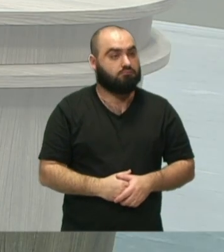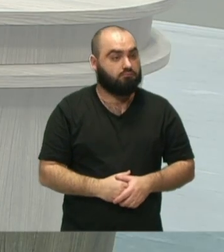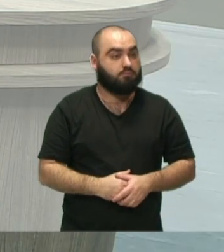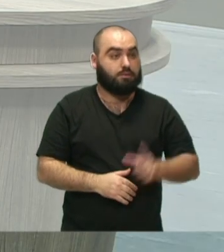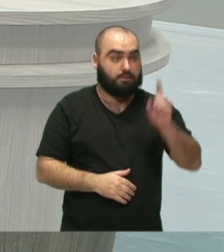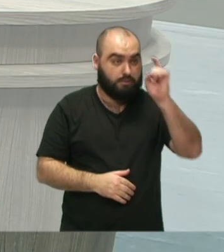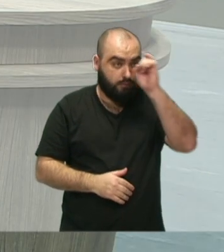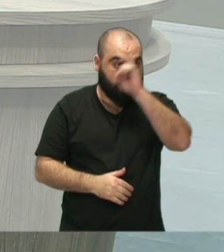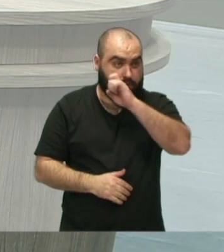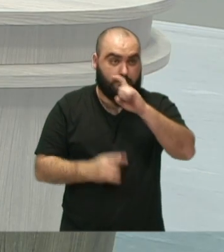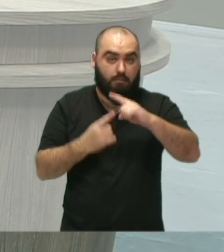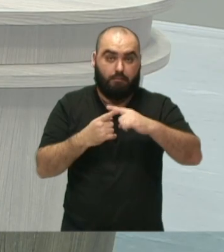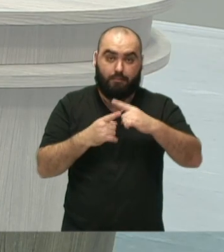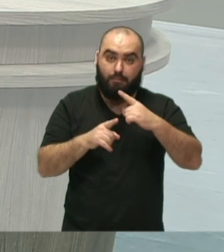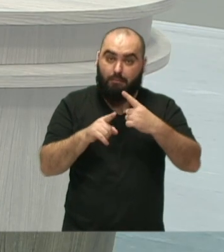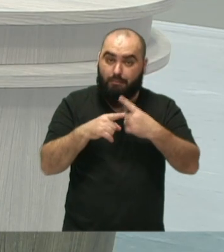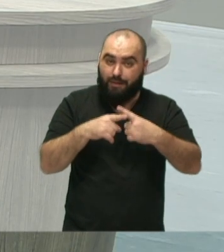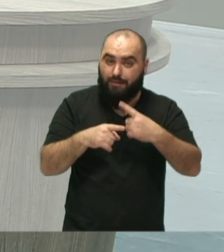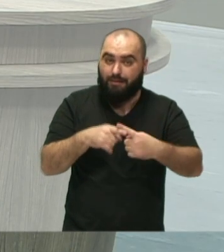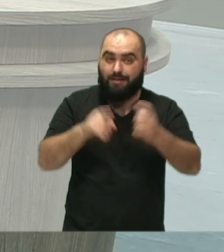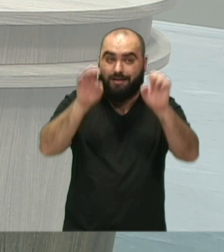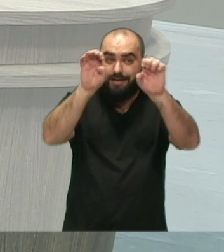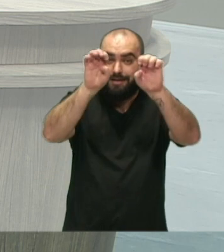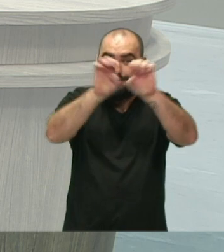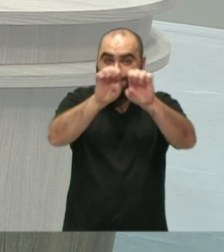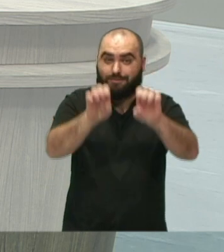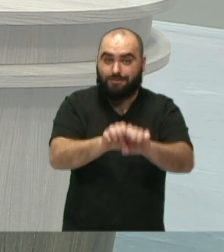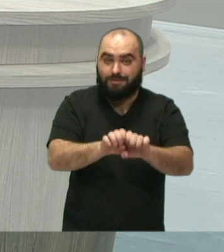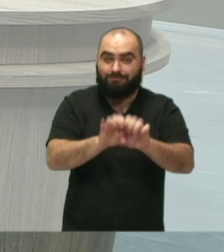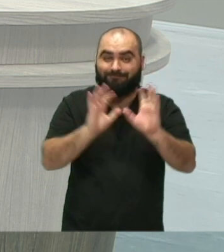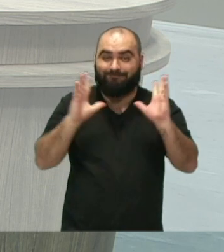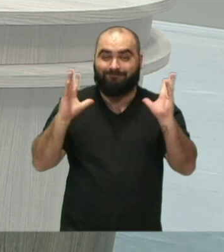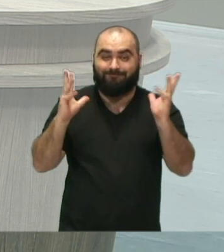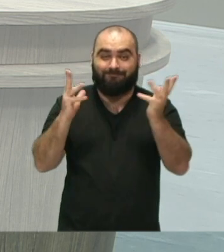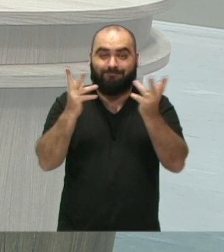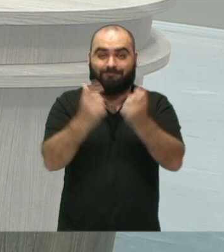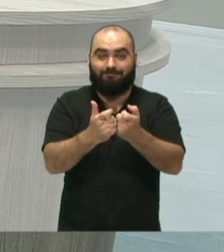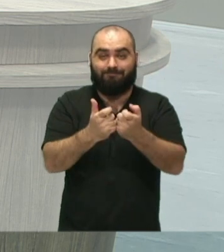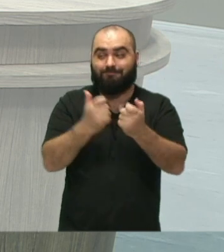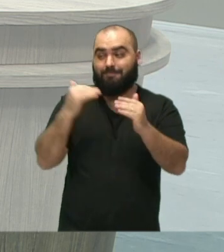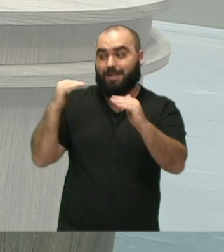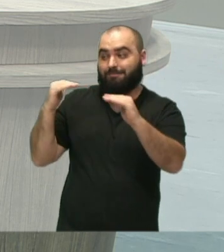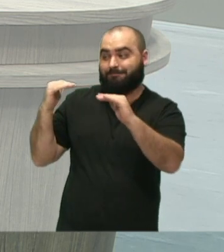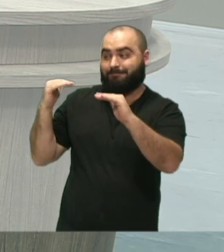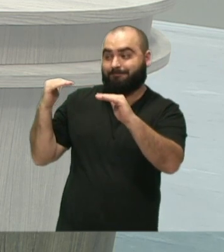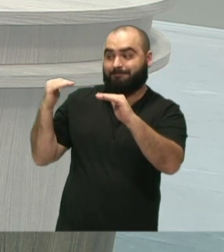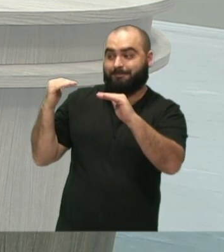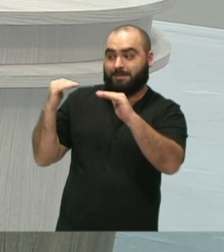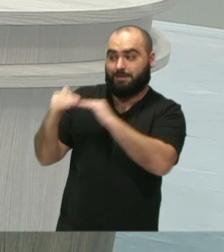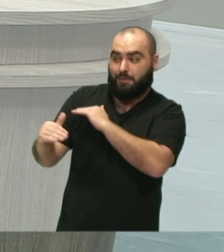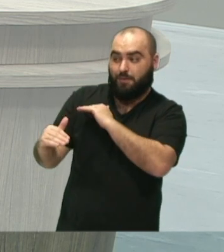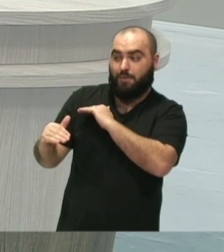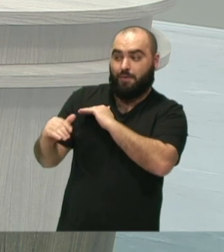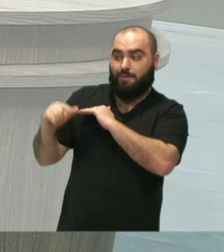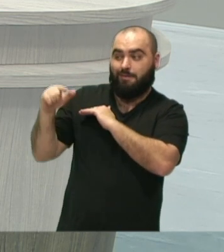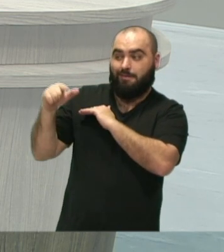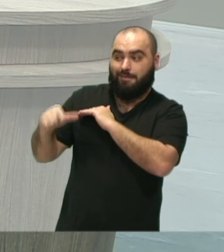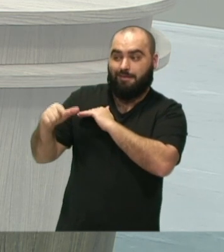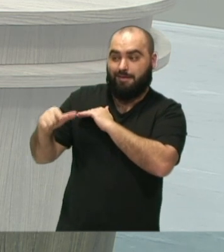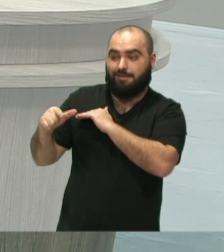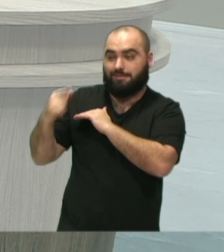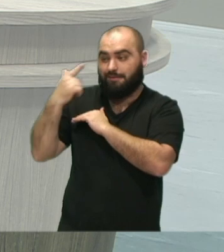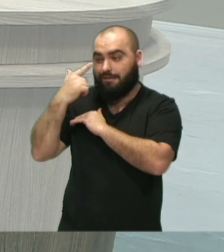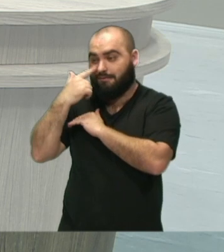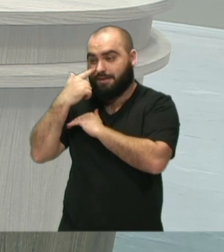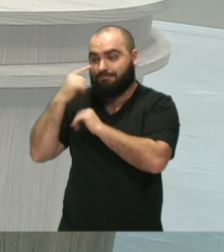difícil porque a estrutura toda está contra a essa questão de dar uma